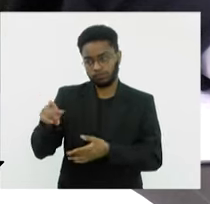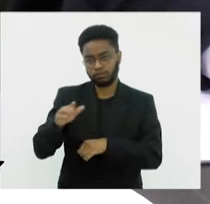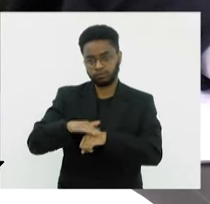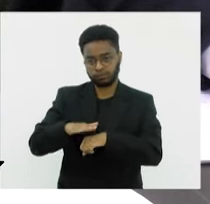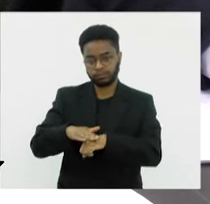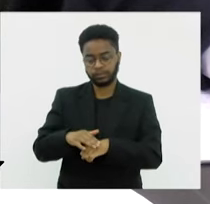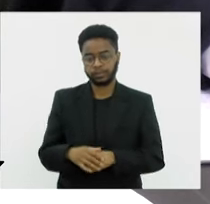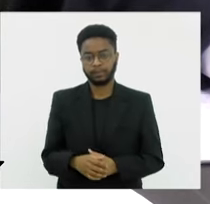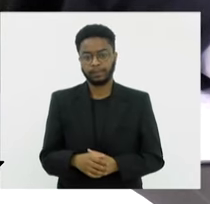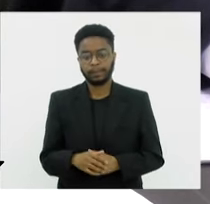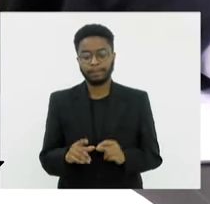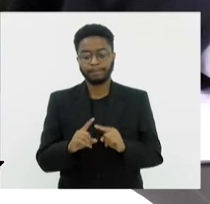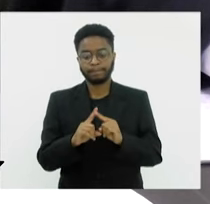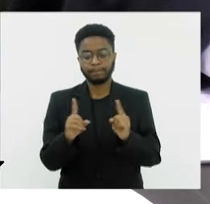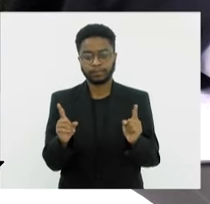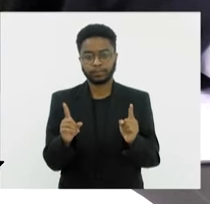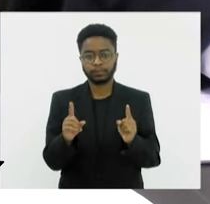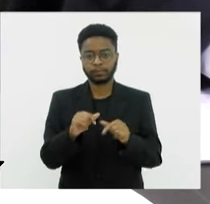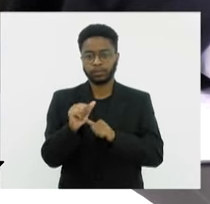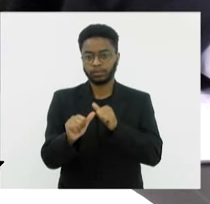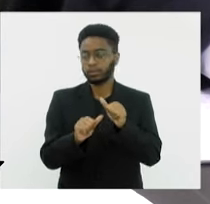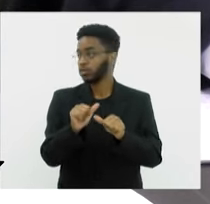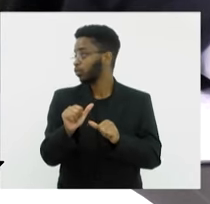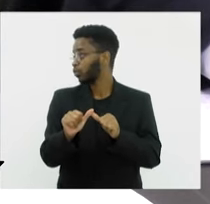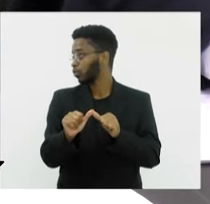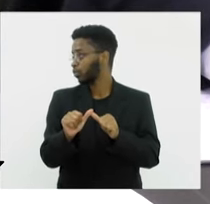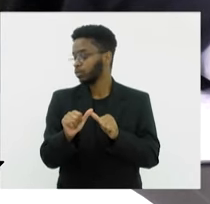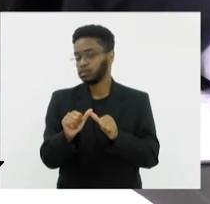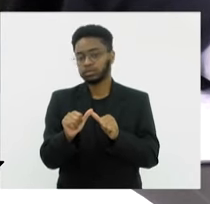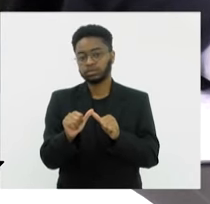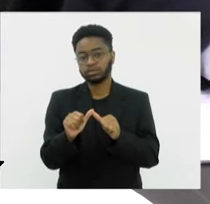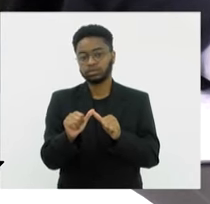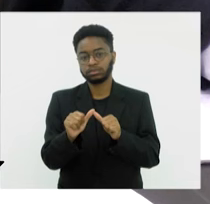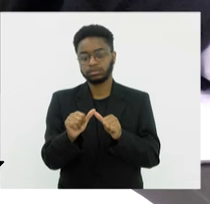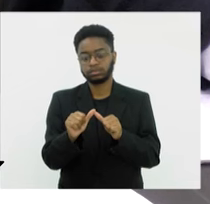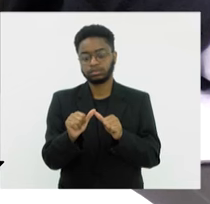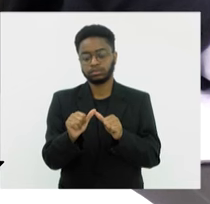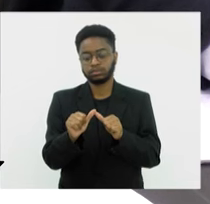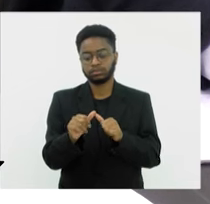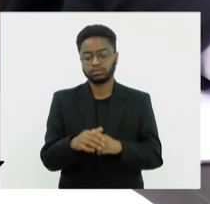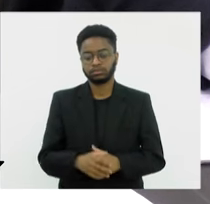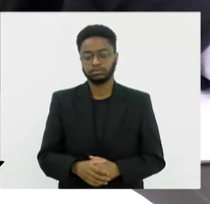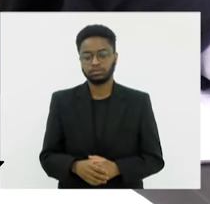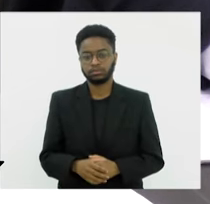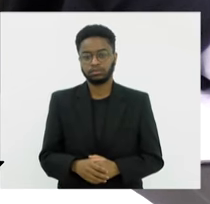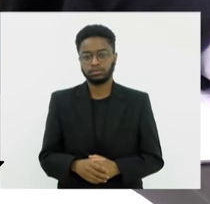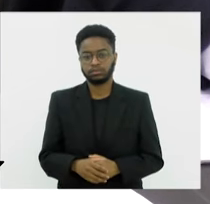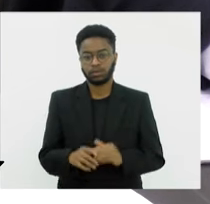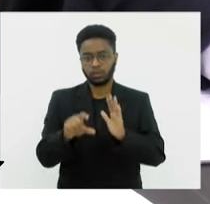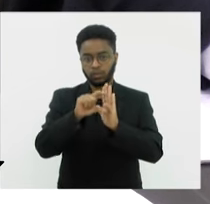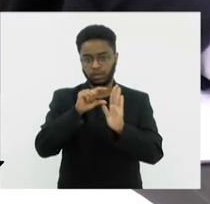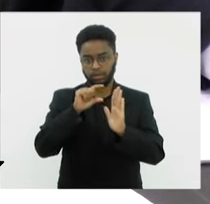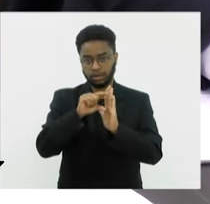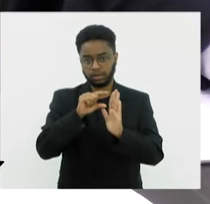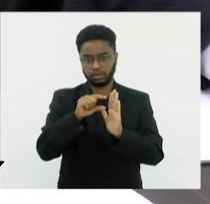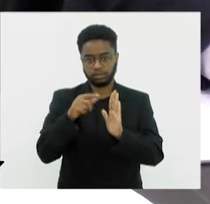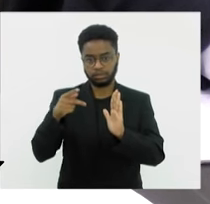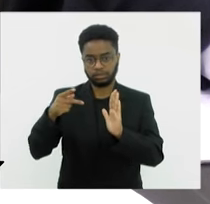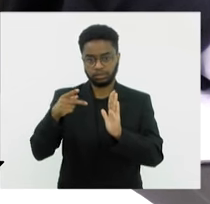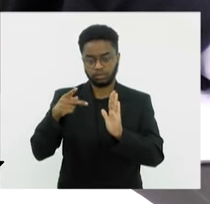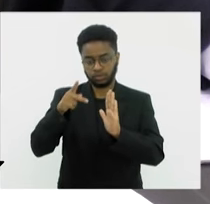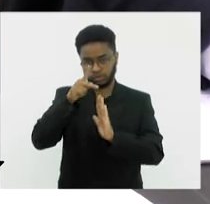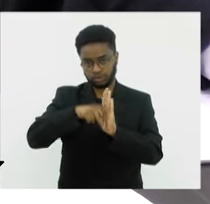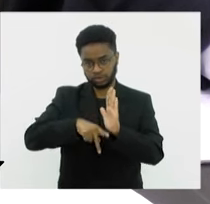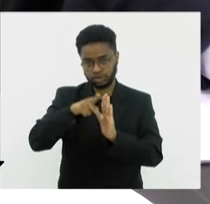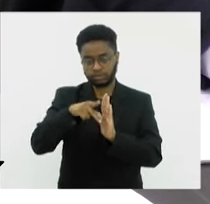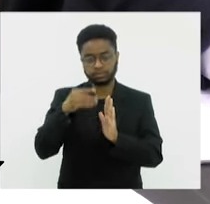Excelência, mas alterando, né, a ementa, né, do projeto